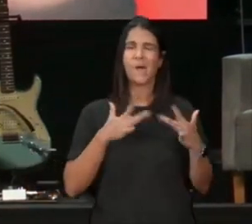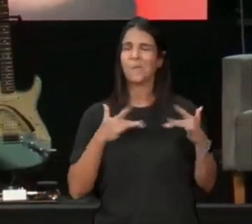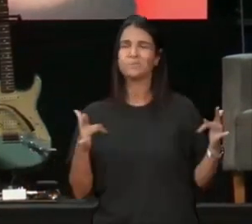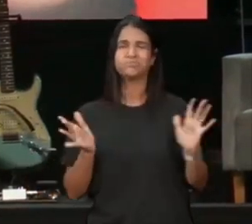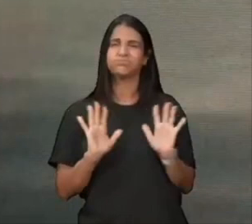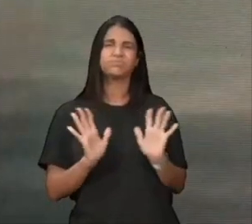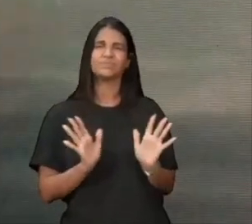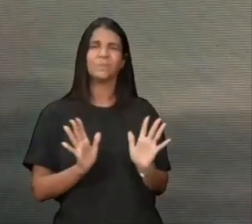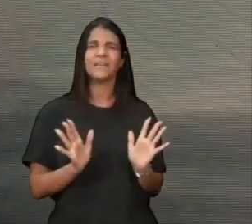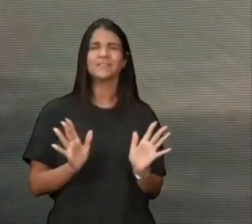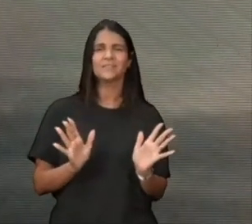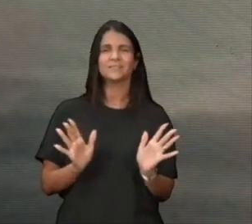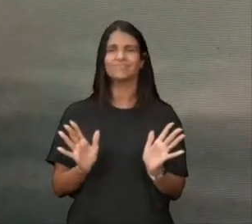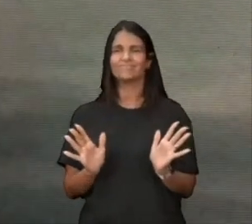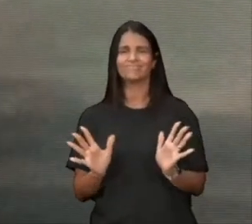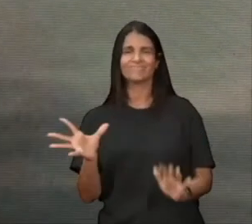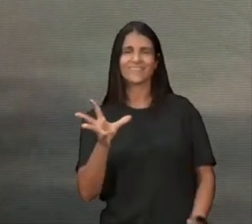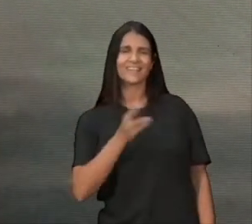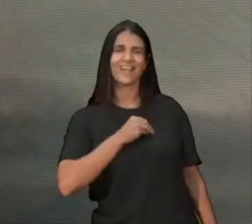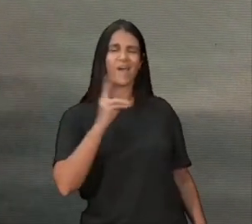esse pessoal fala bem de mim aí, mas eu sei quem eu sou,